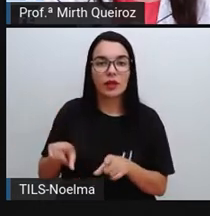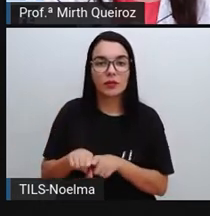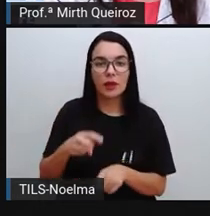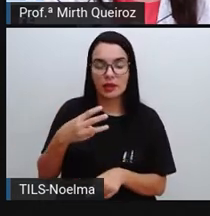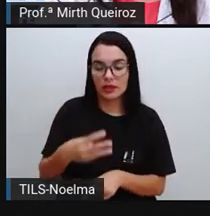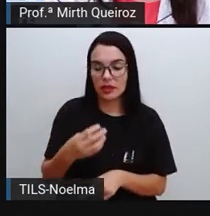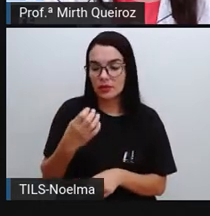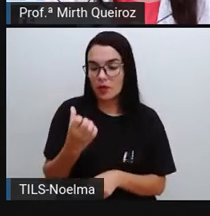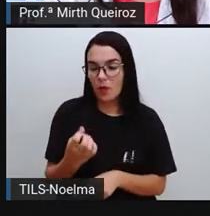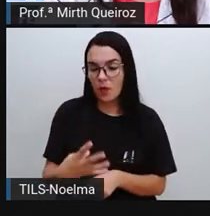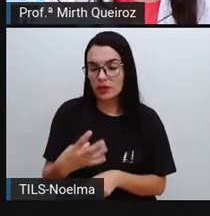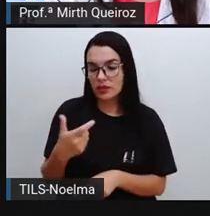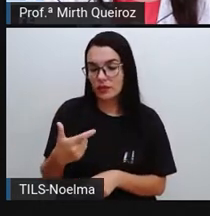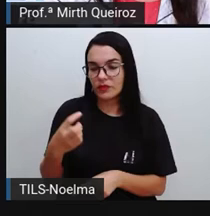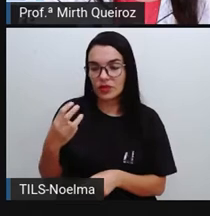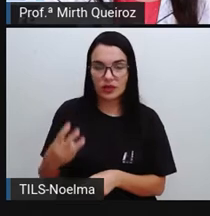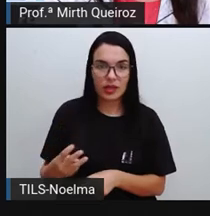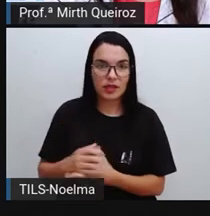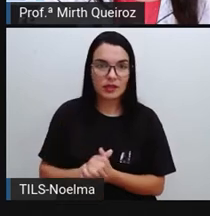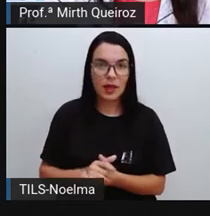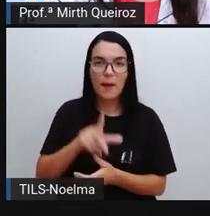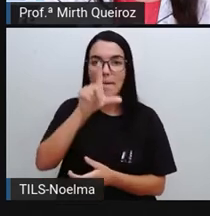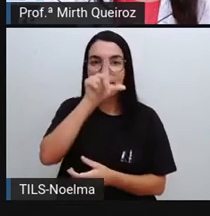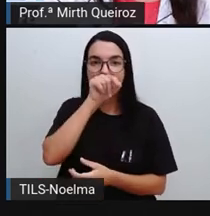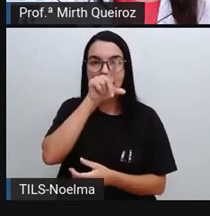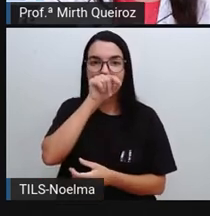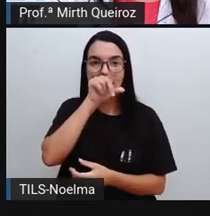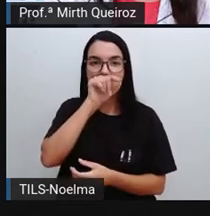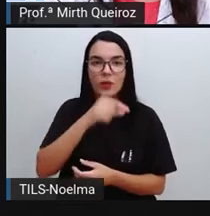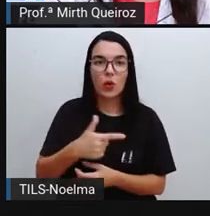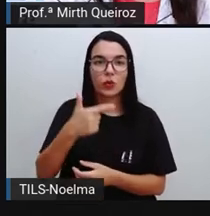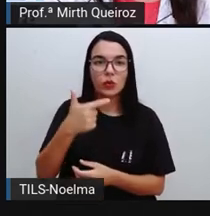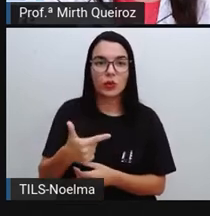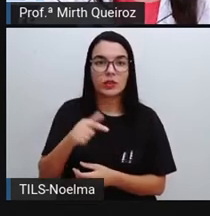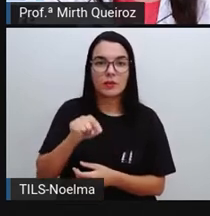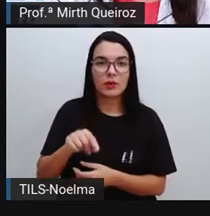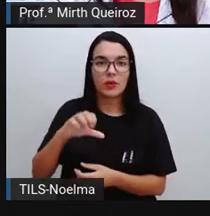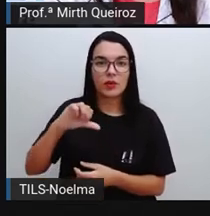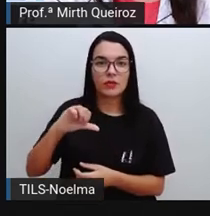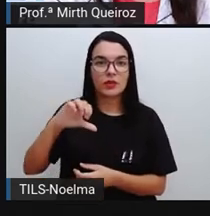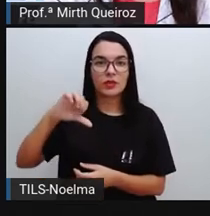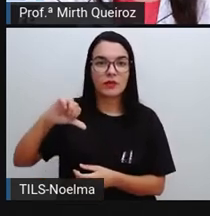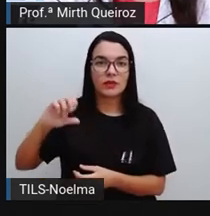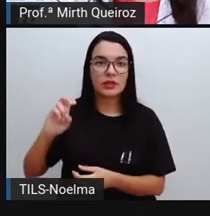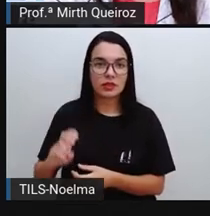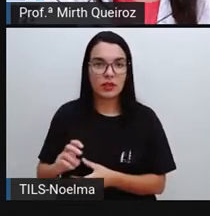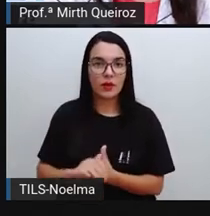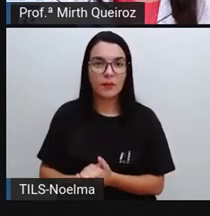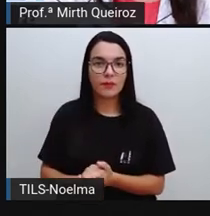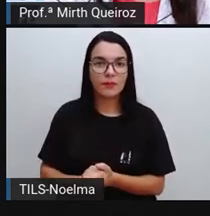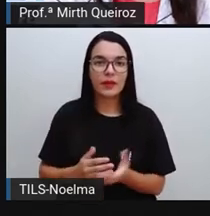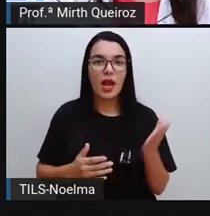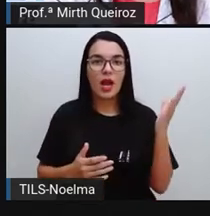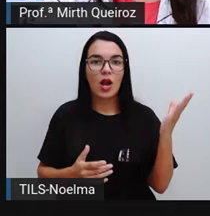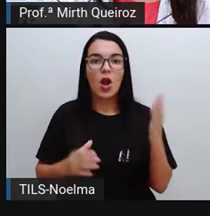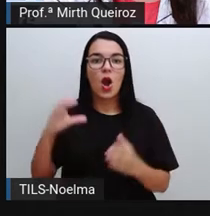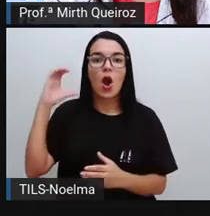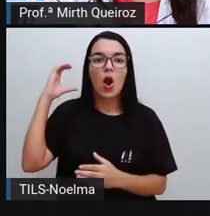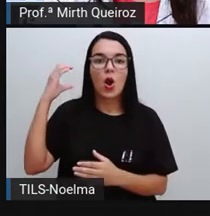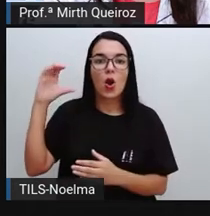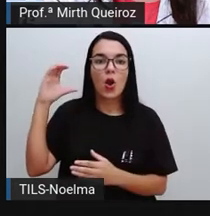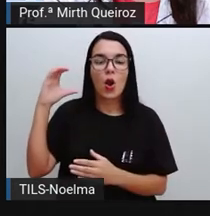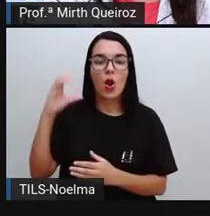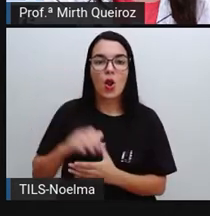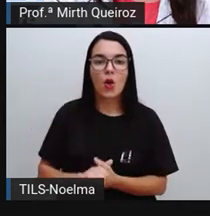3.423 quilômetros. Peru, 2.995 quilômetros. Colômbia,